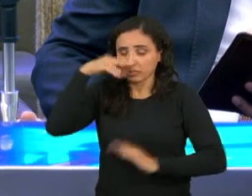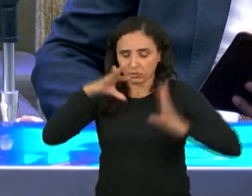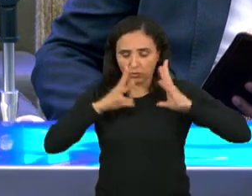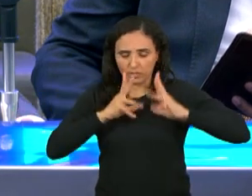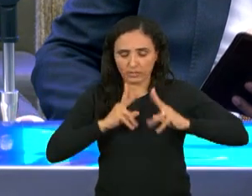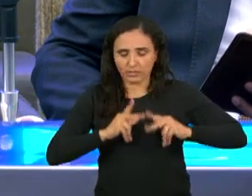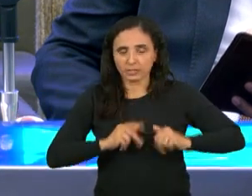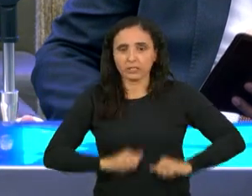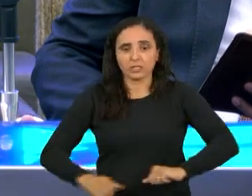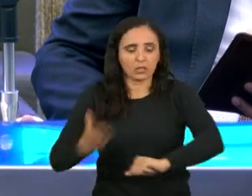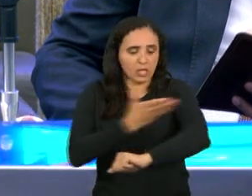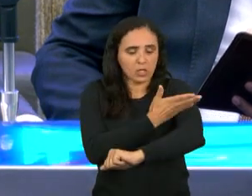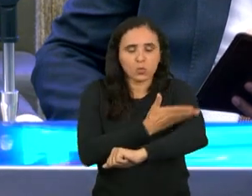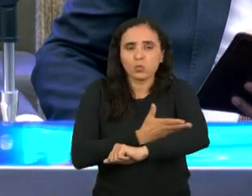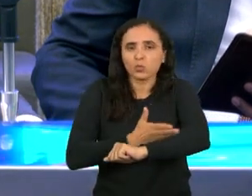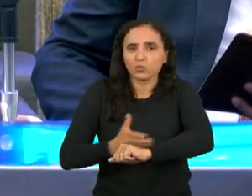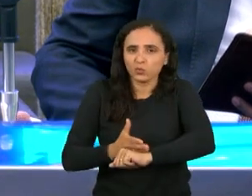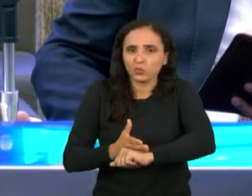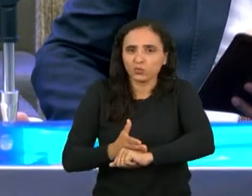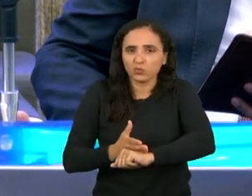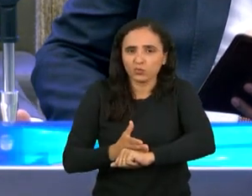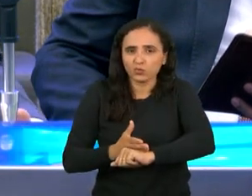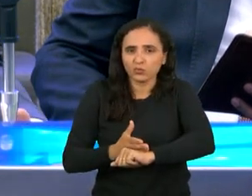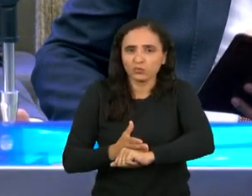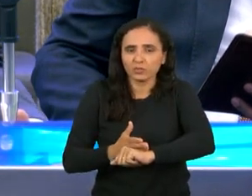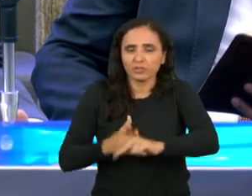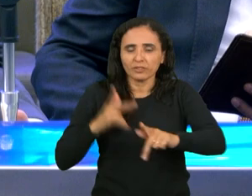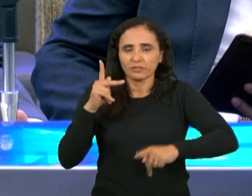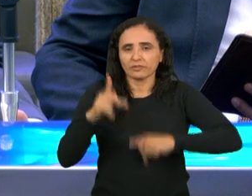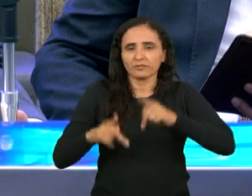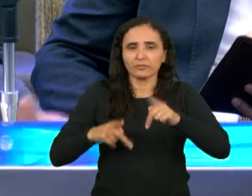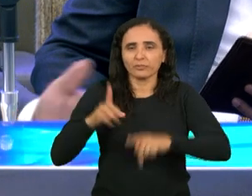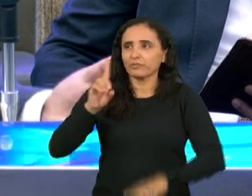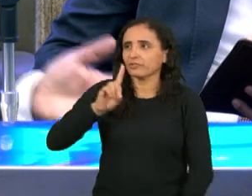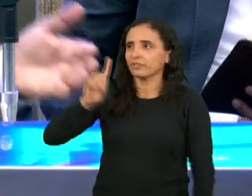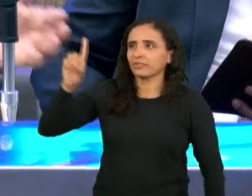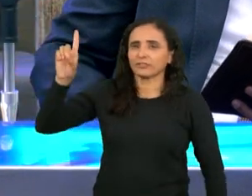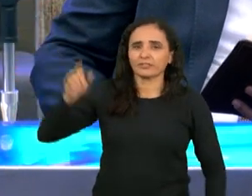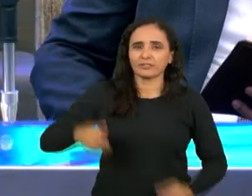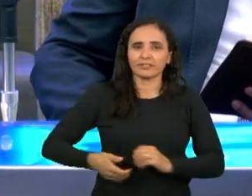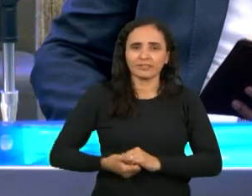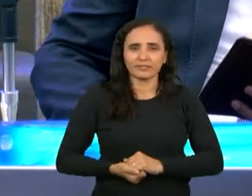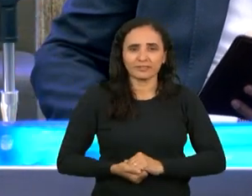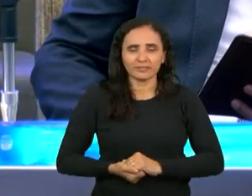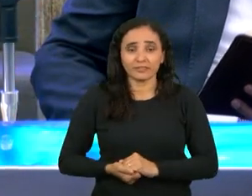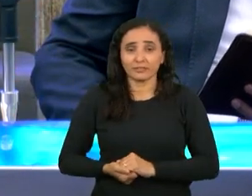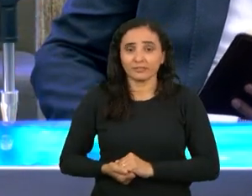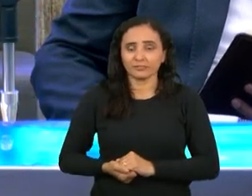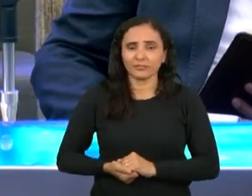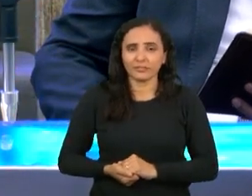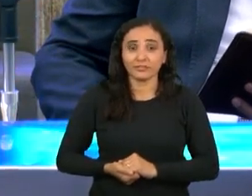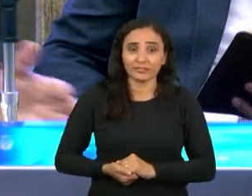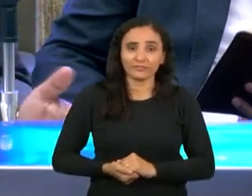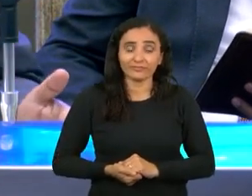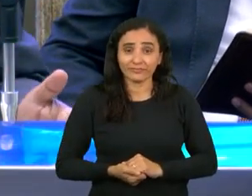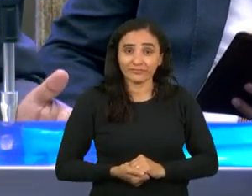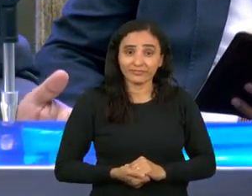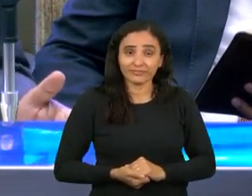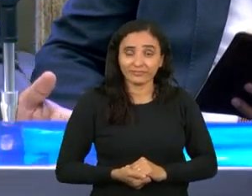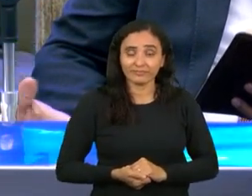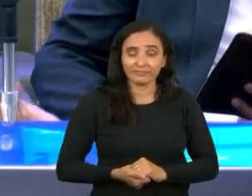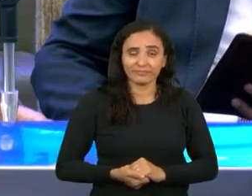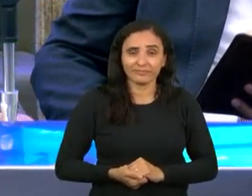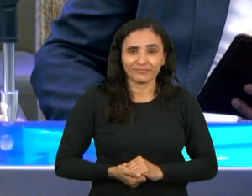costumes do povo do mundo se nós nós estamos aqui Jesus disse assim pai